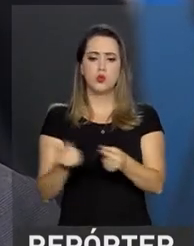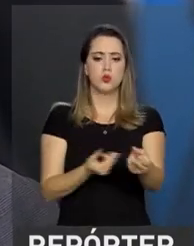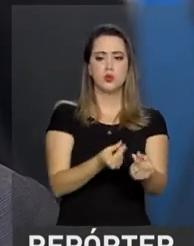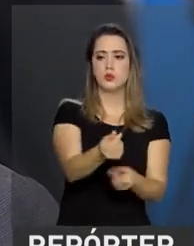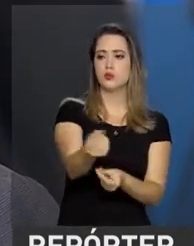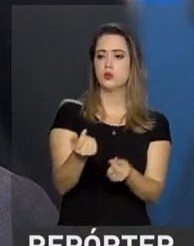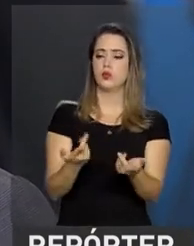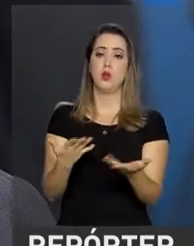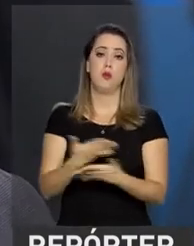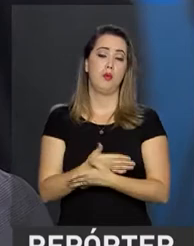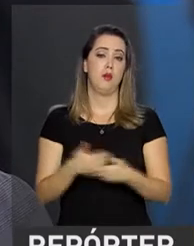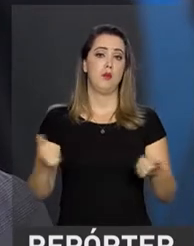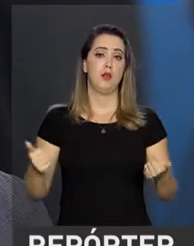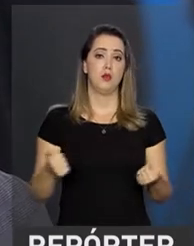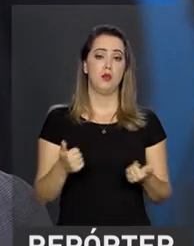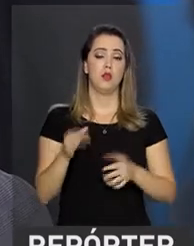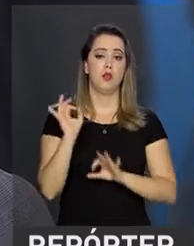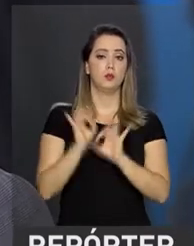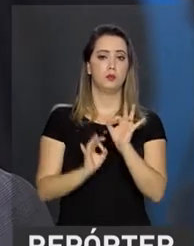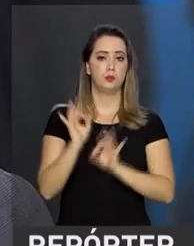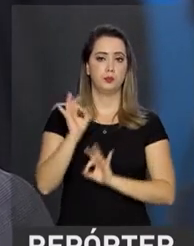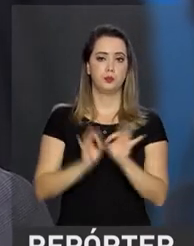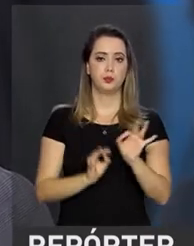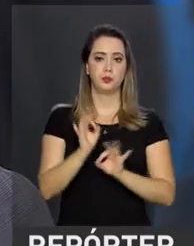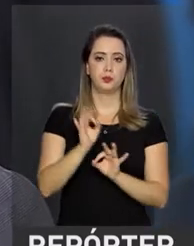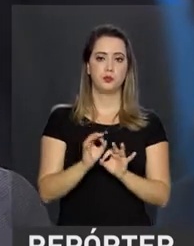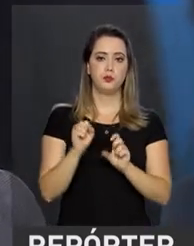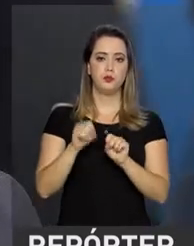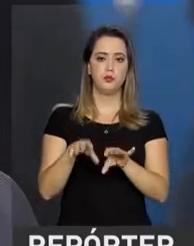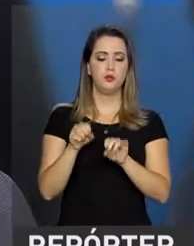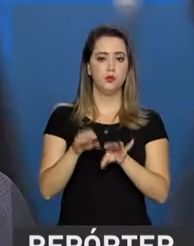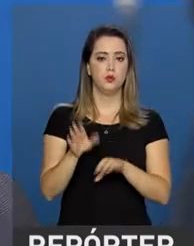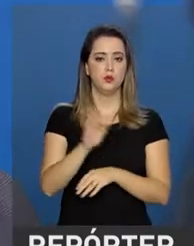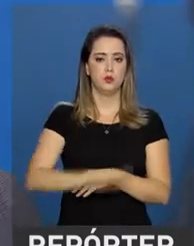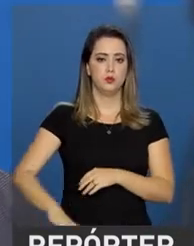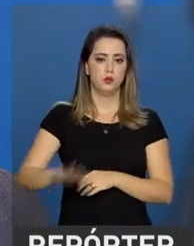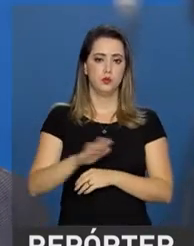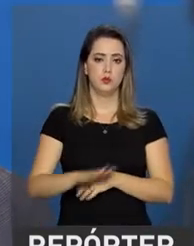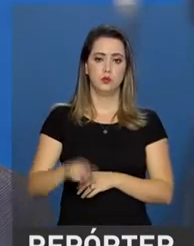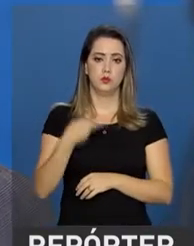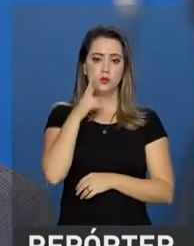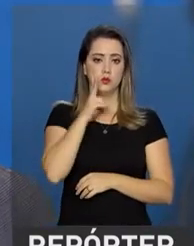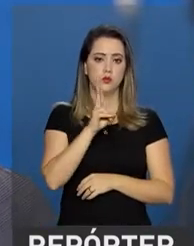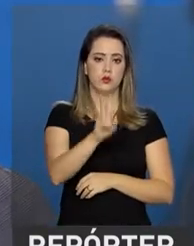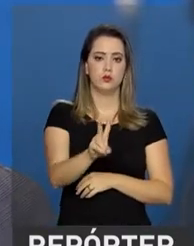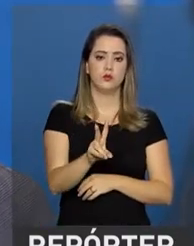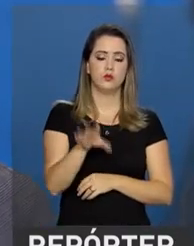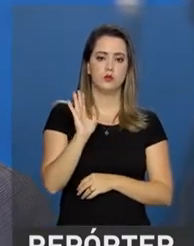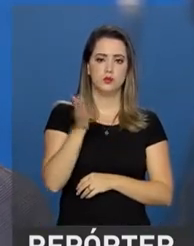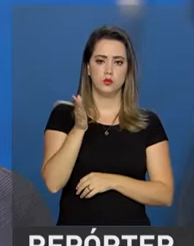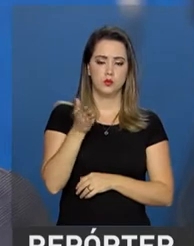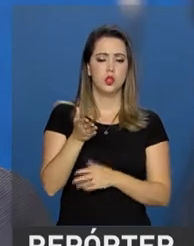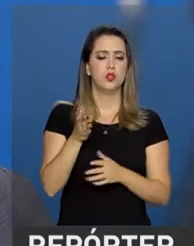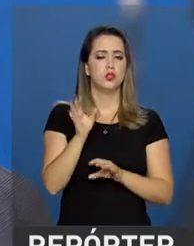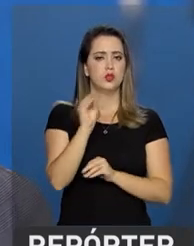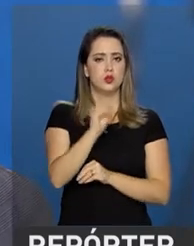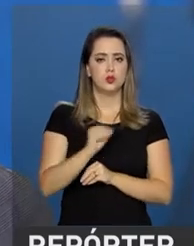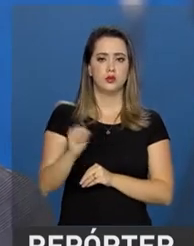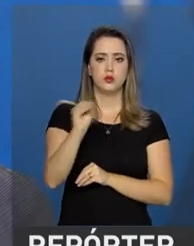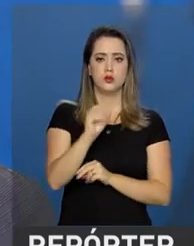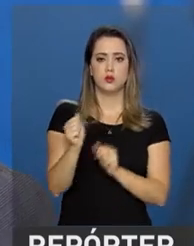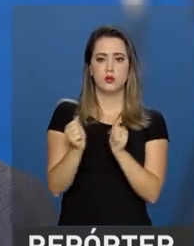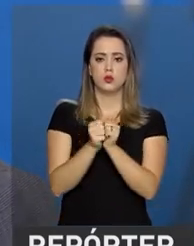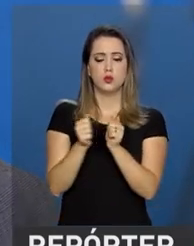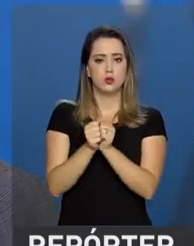municípios, para melhorar a estruturação da educação infantil. Então, quer dizer, você olha que a gente está cuidando, junto